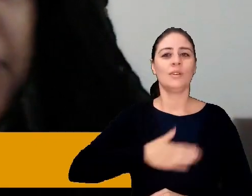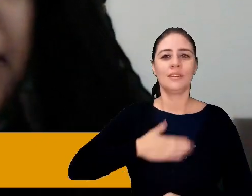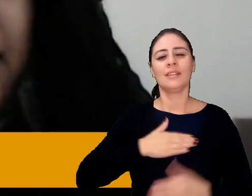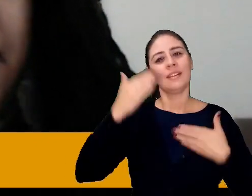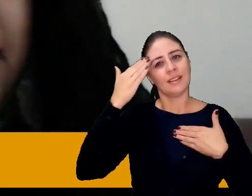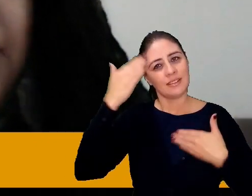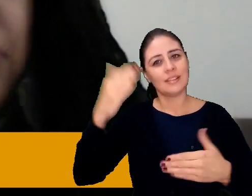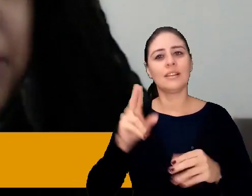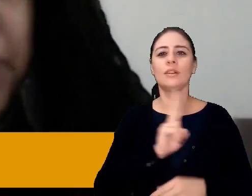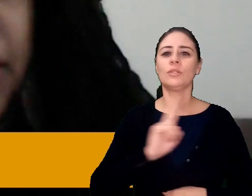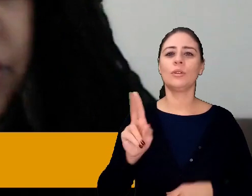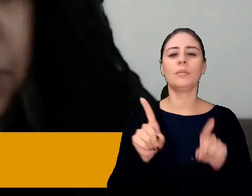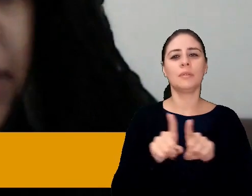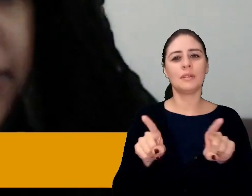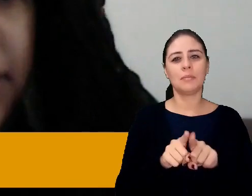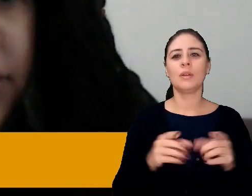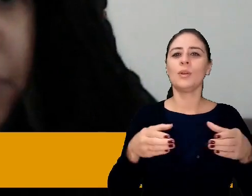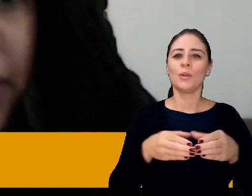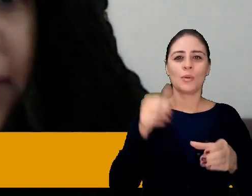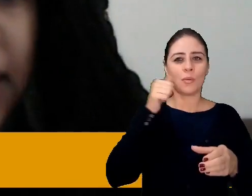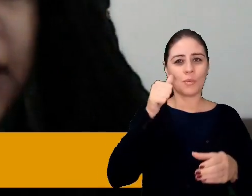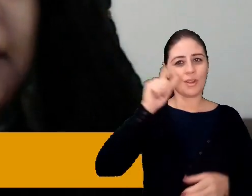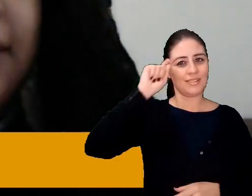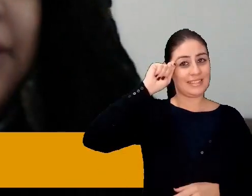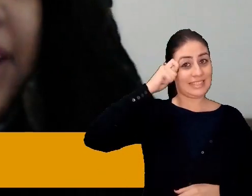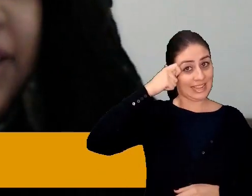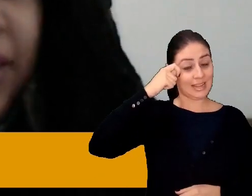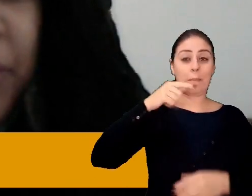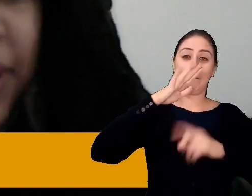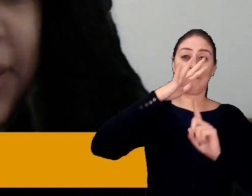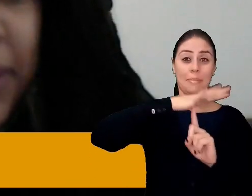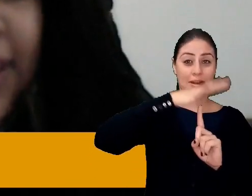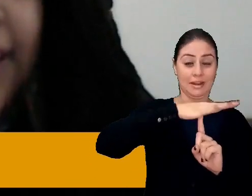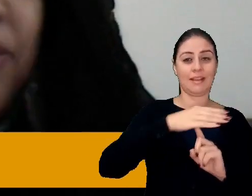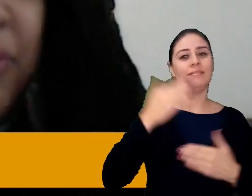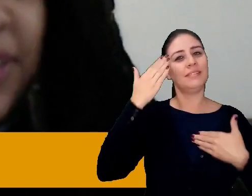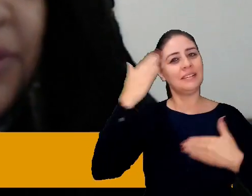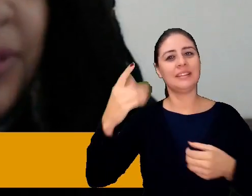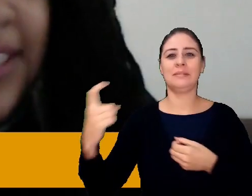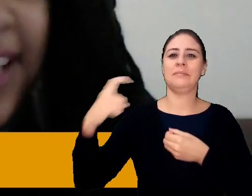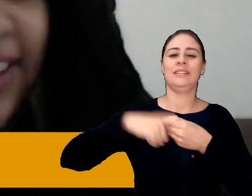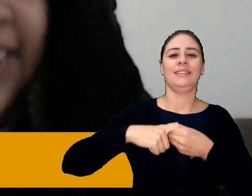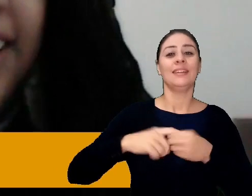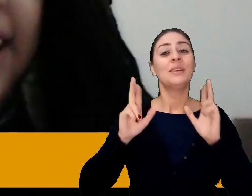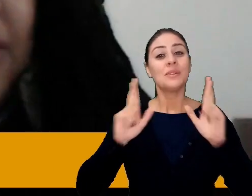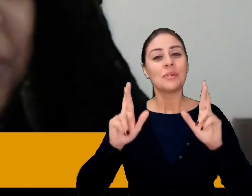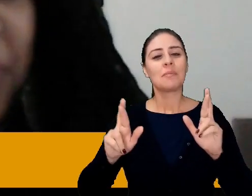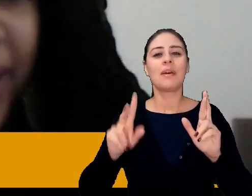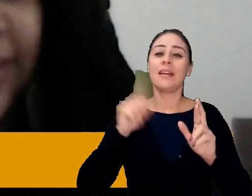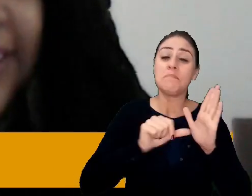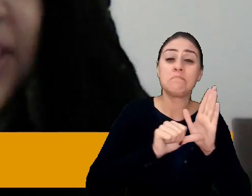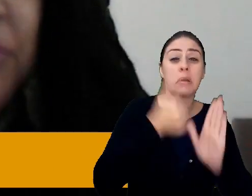agradecer, né? Em nome também da Rede de Mulheres Negras do Paraná. Então, gratidão aí por essa parceria e, como você colocou, que seja